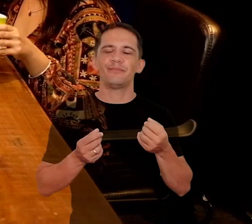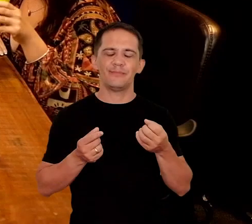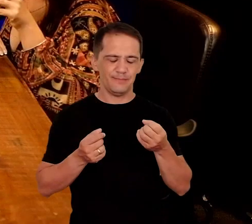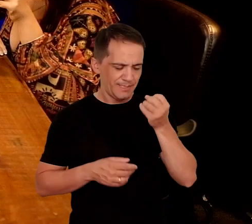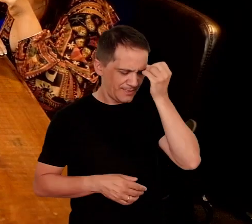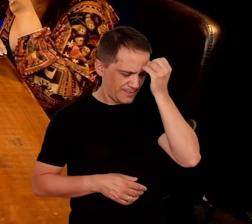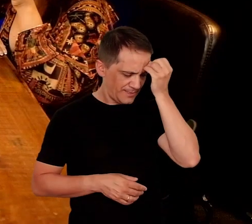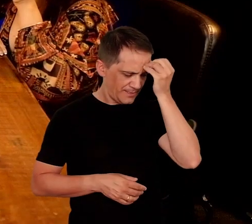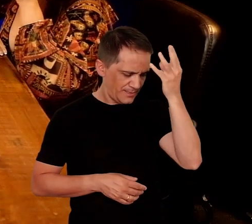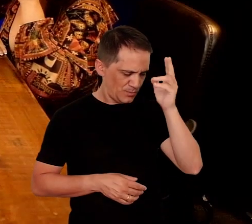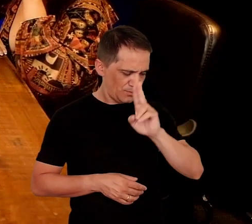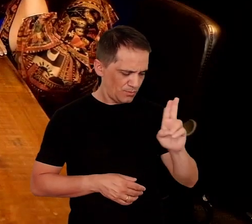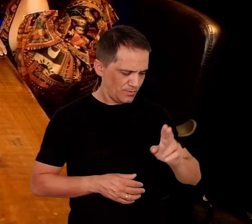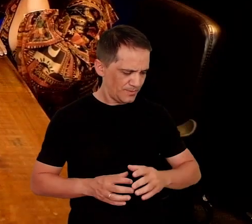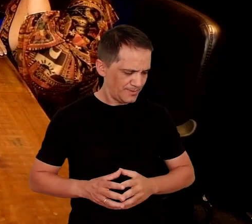Como é que é o nome da...